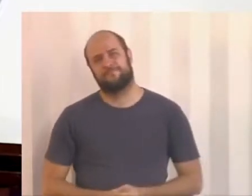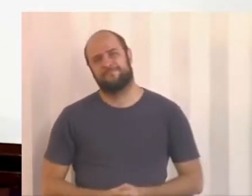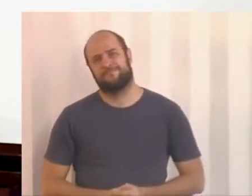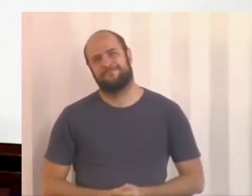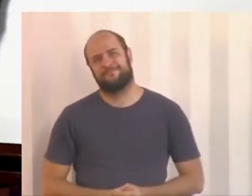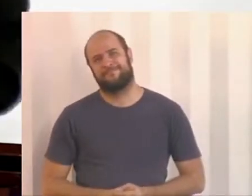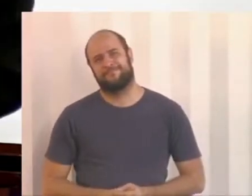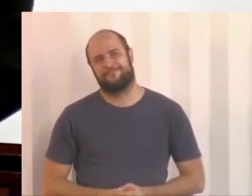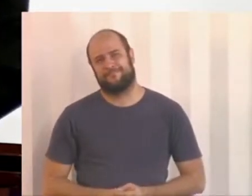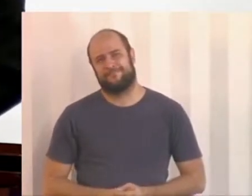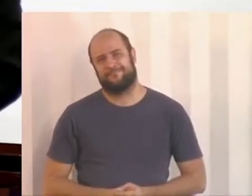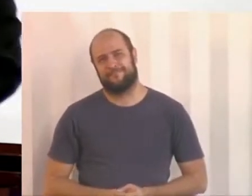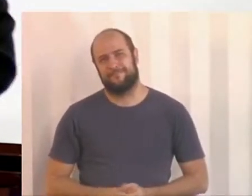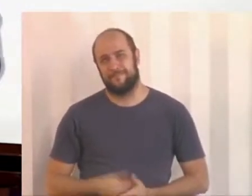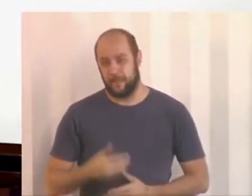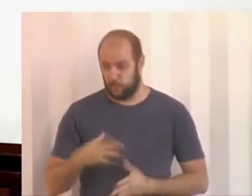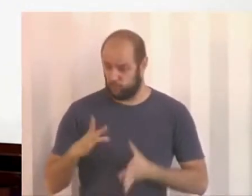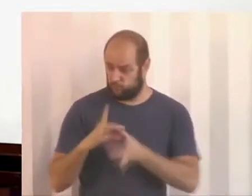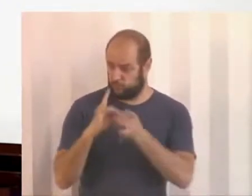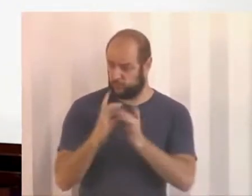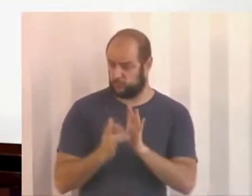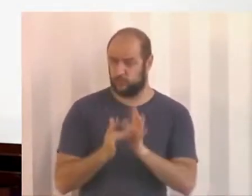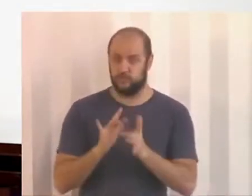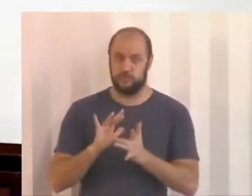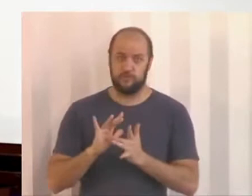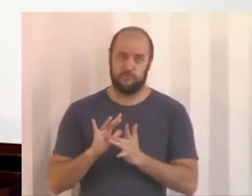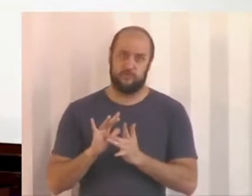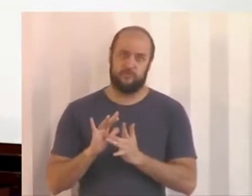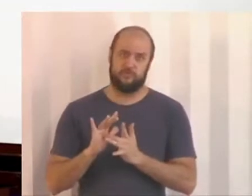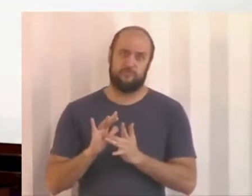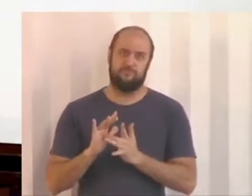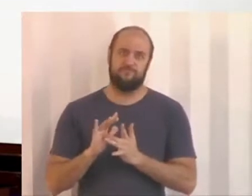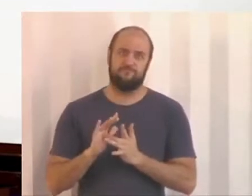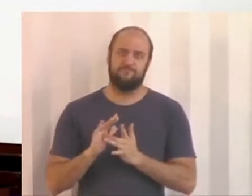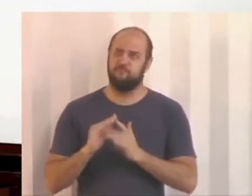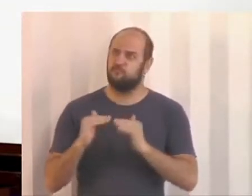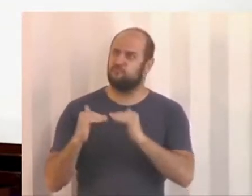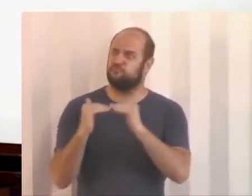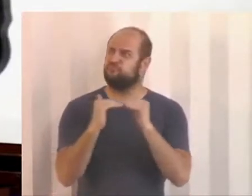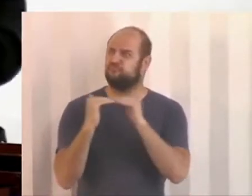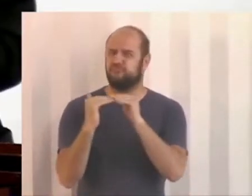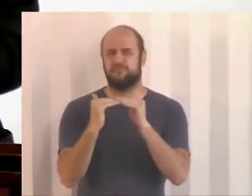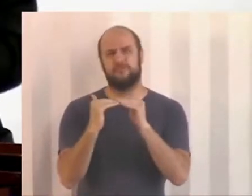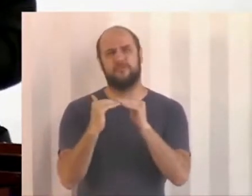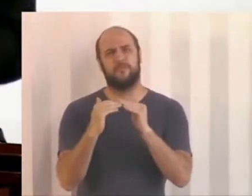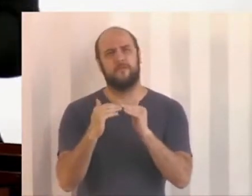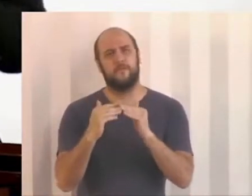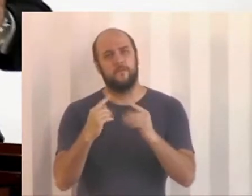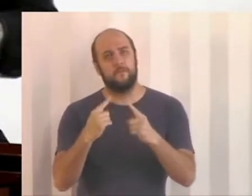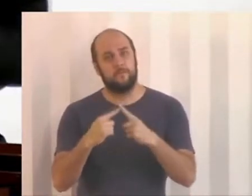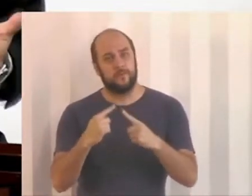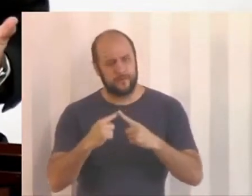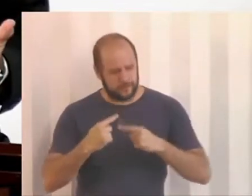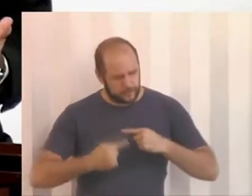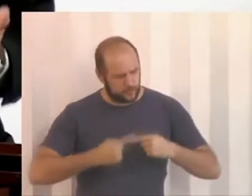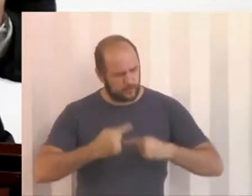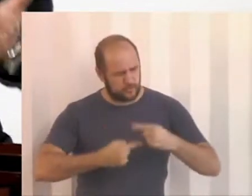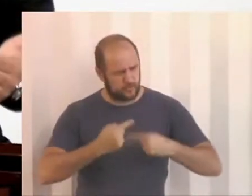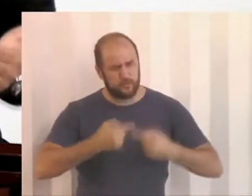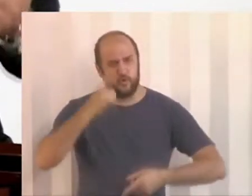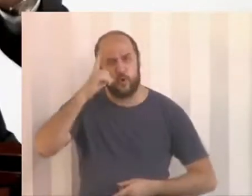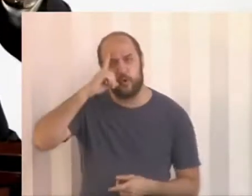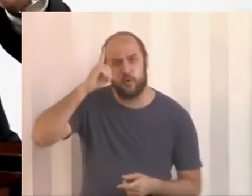Aí a união com Cristo faz sentido, porque eu passo a desenvolvê-la no dia a